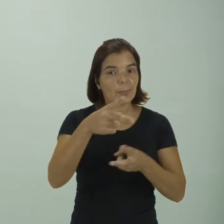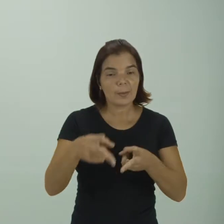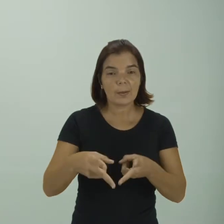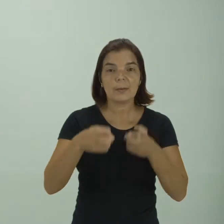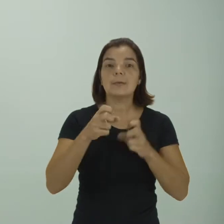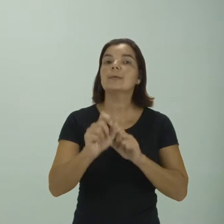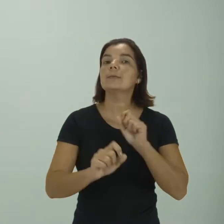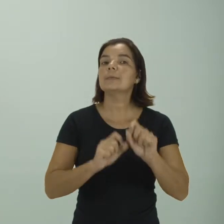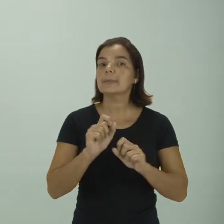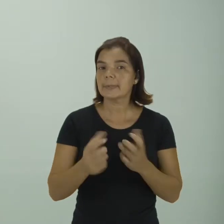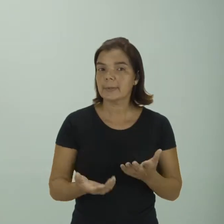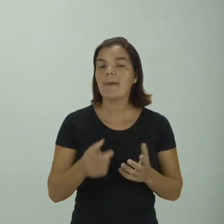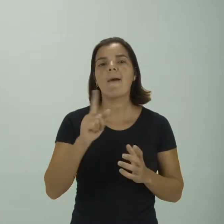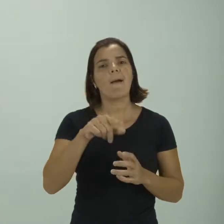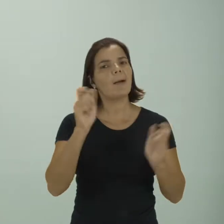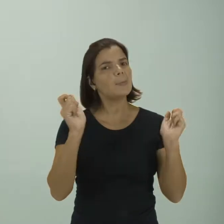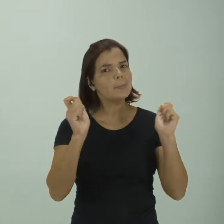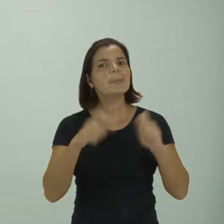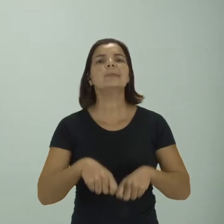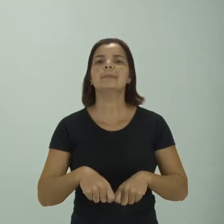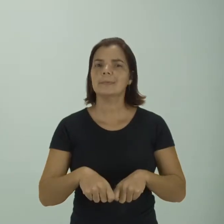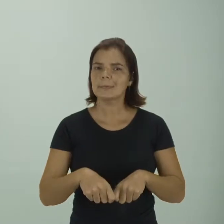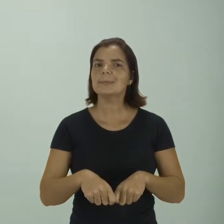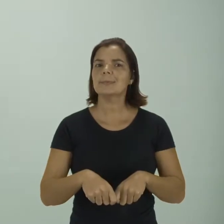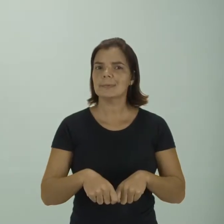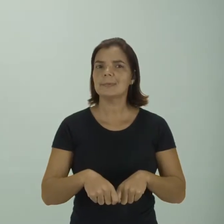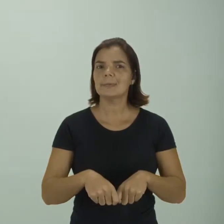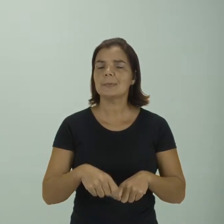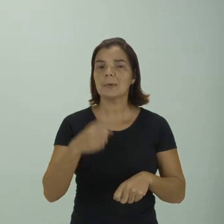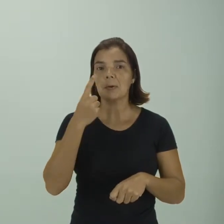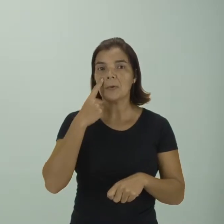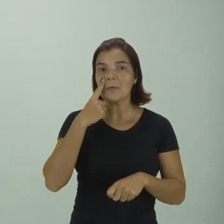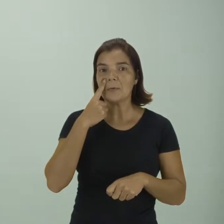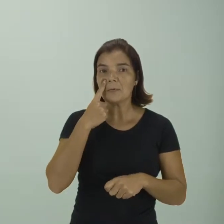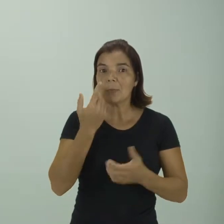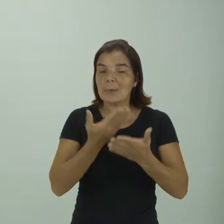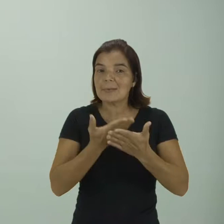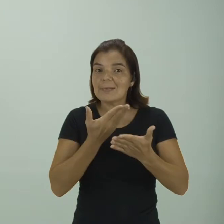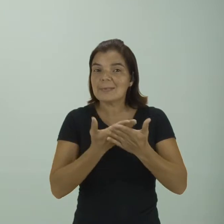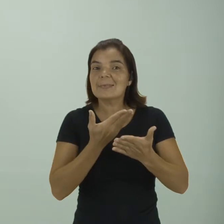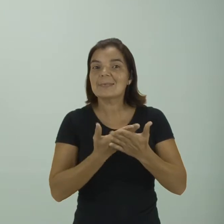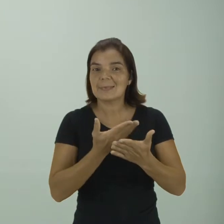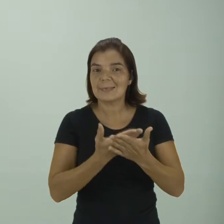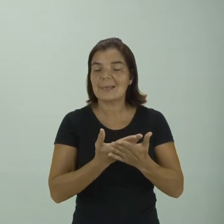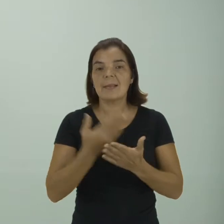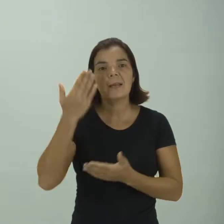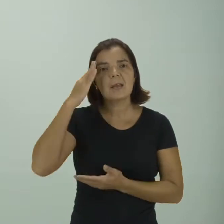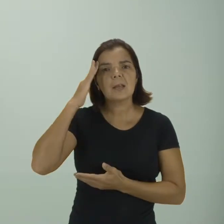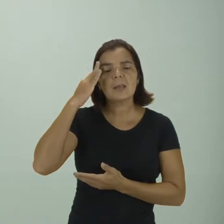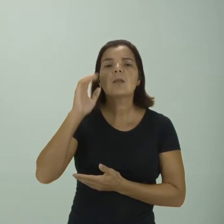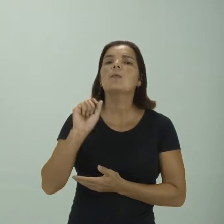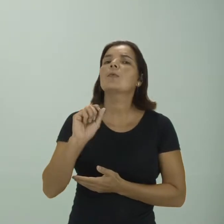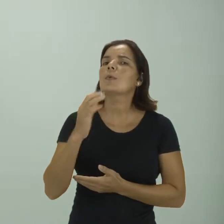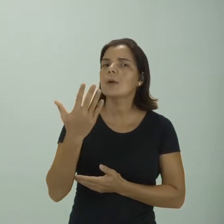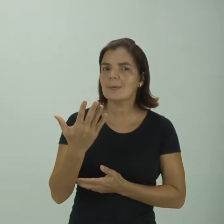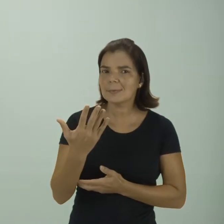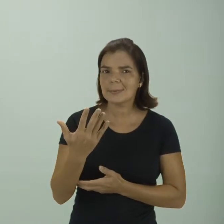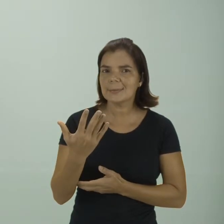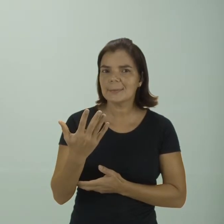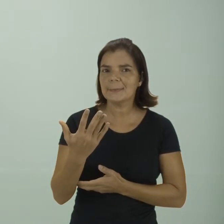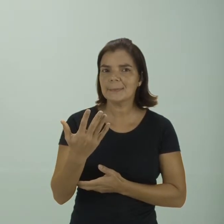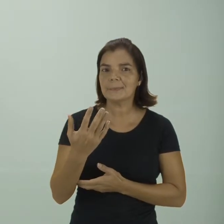perceber que é possível, dentro do que a gente vai trabalhar nessa aula, entender o que aconteceu nessa